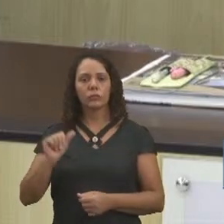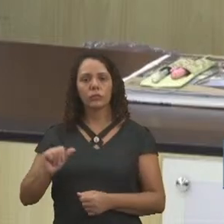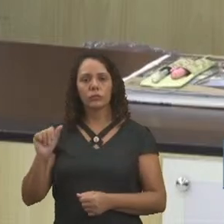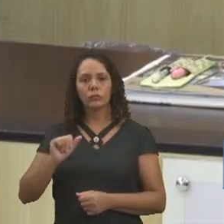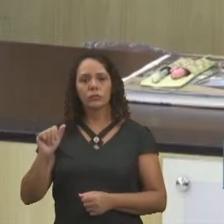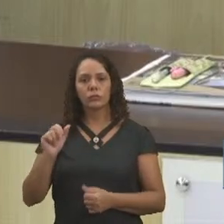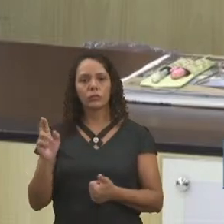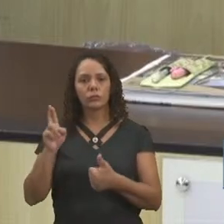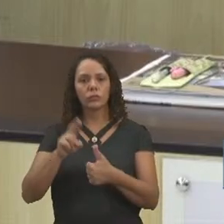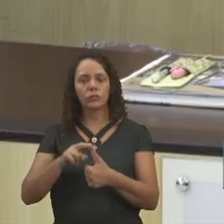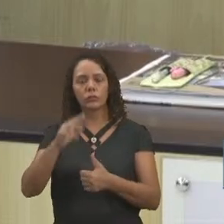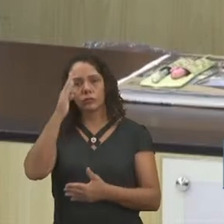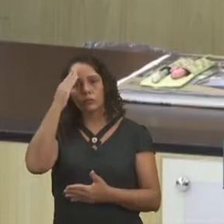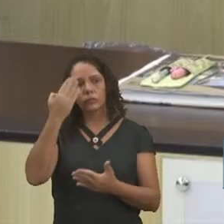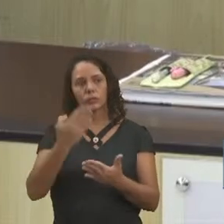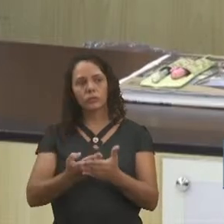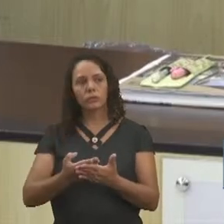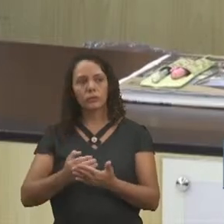de confiança?